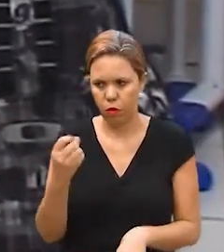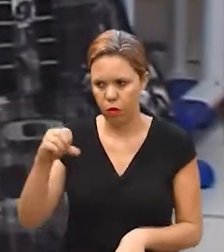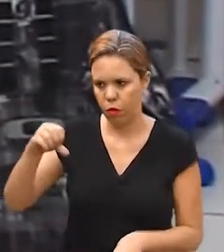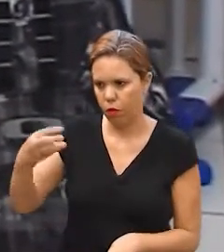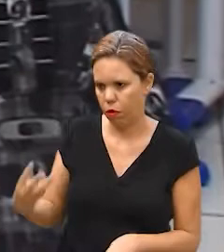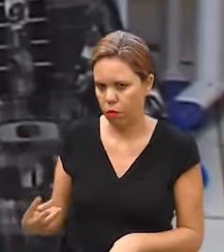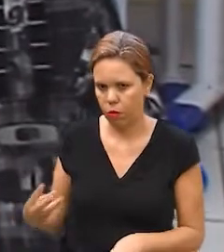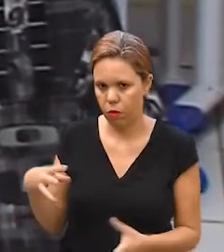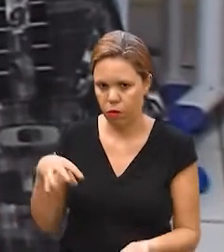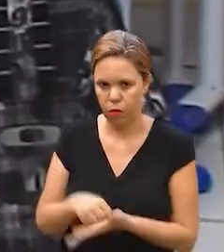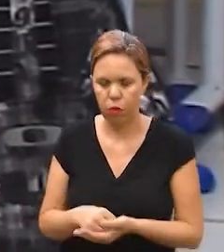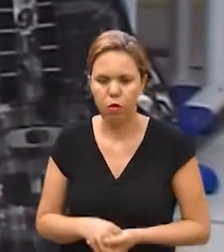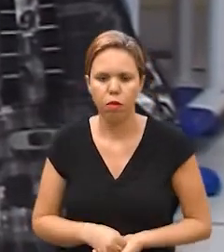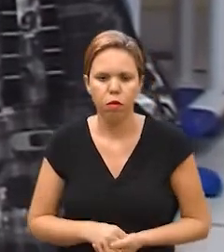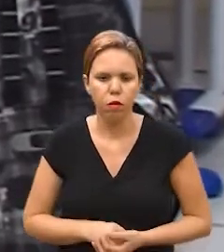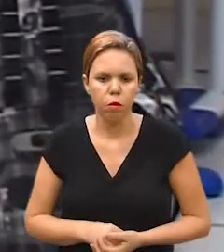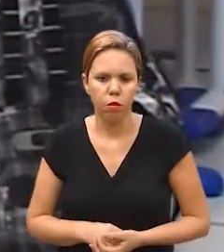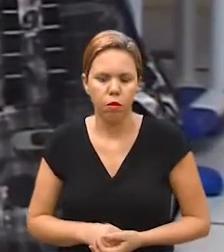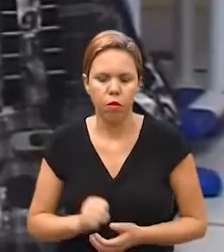28.193 matrículas,